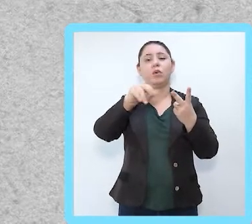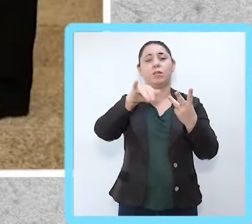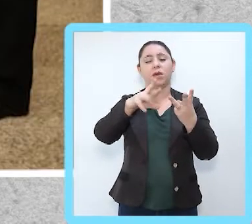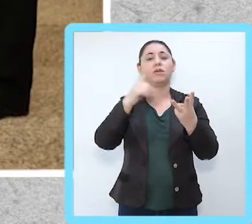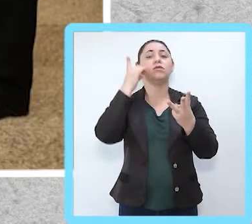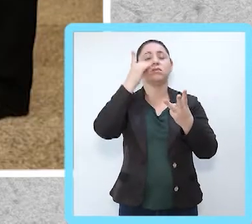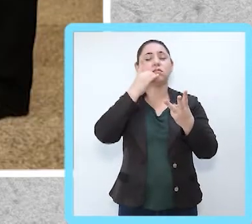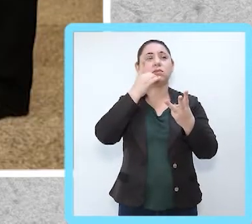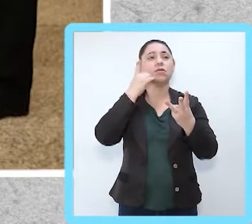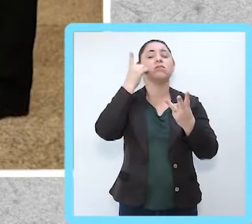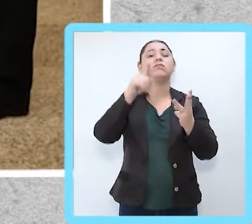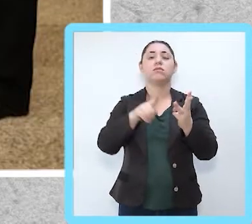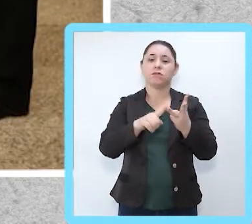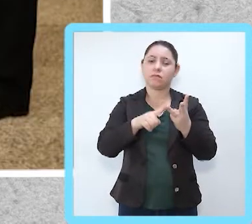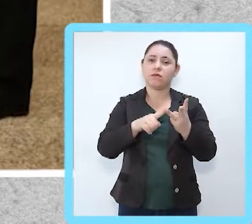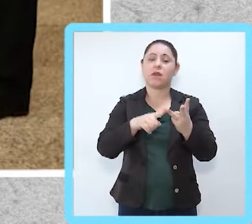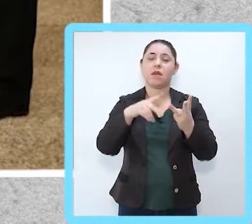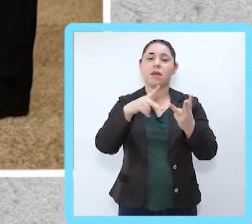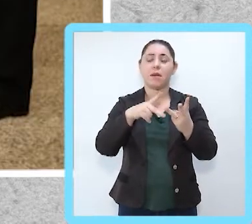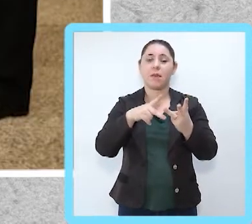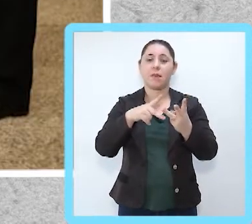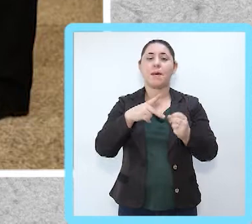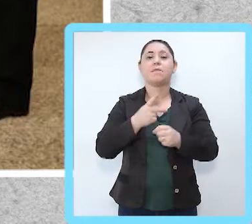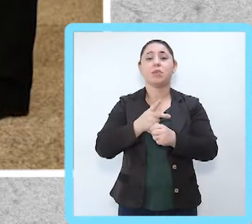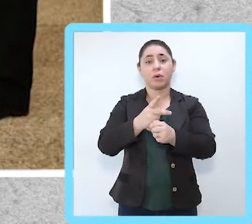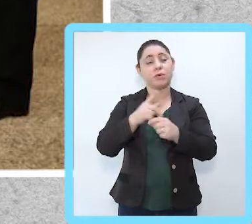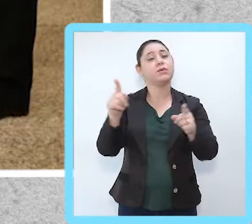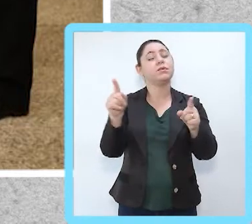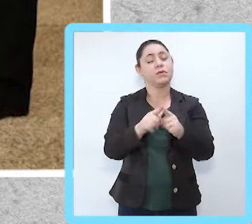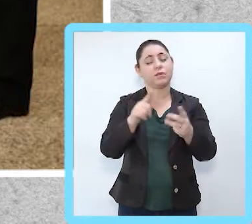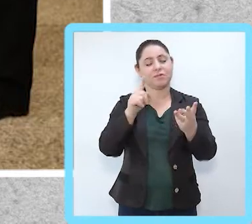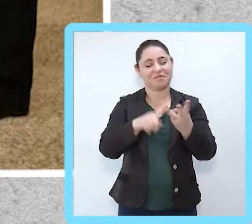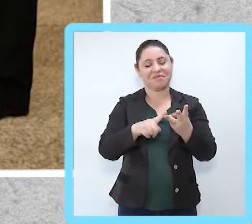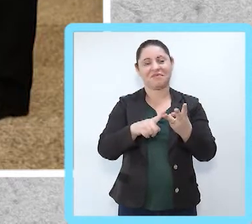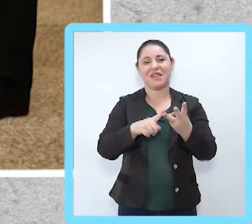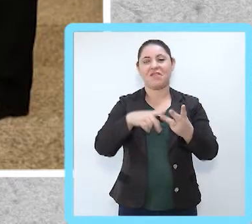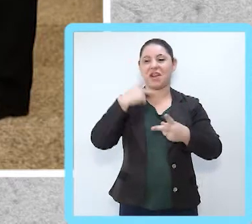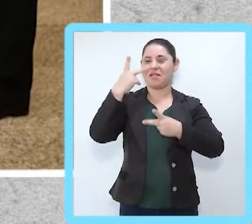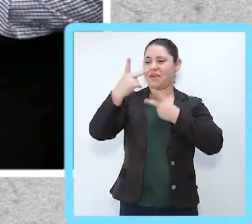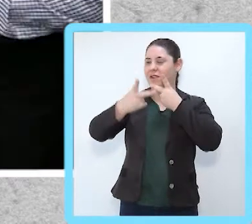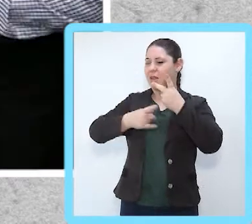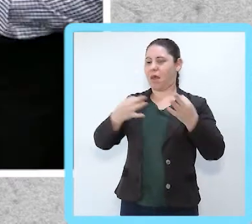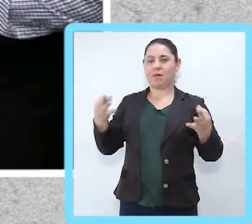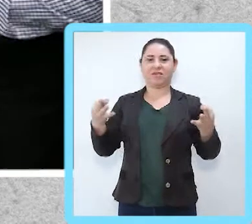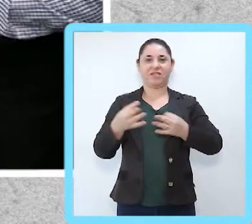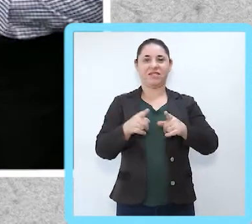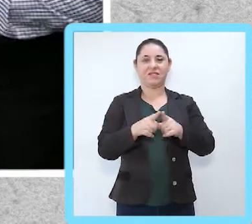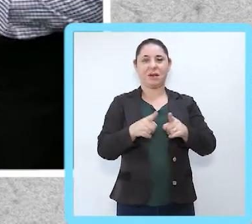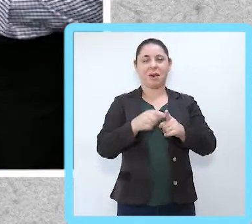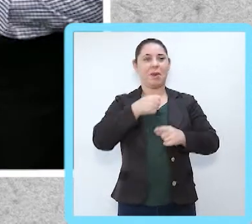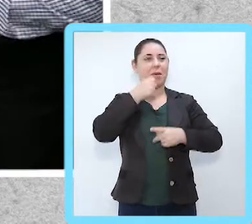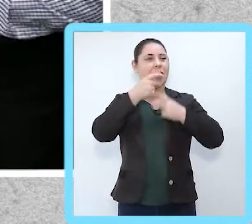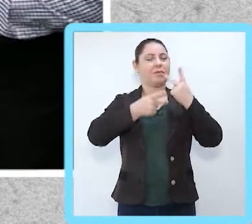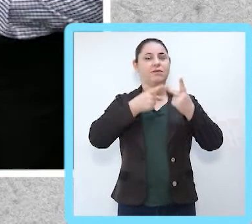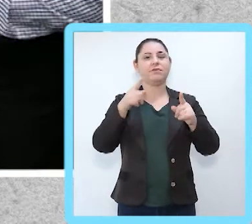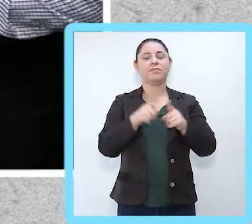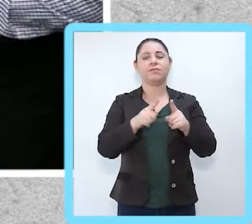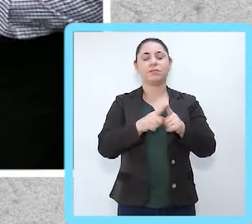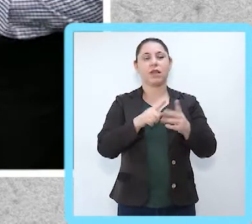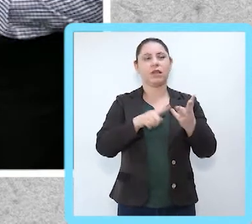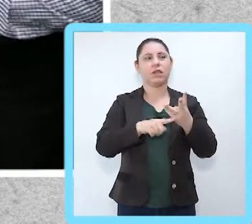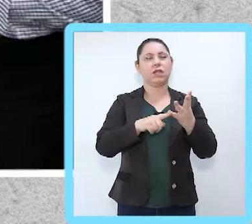Valdomiro Gonçalves. Promotor, né? Isso, promotor, Valdomiro Gonçalves. Grande orador. Grande orador, excelente pessoa. Que figura.